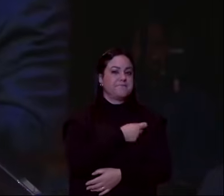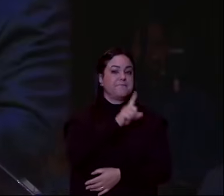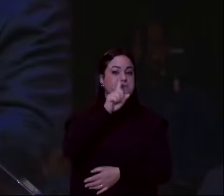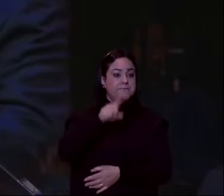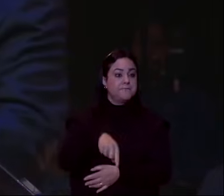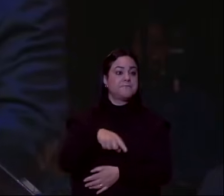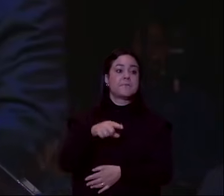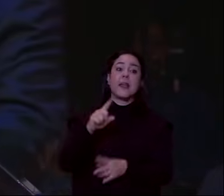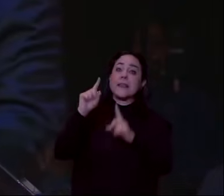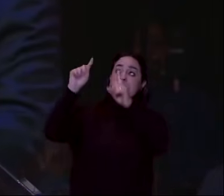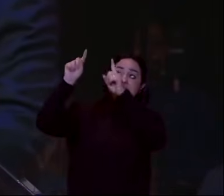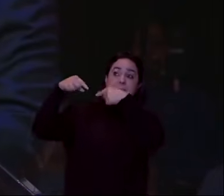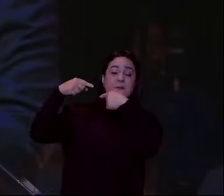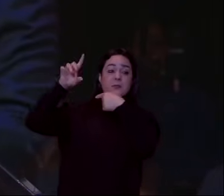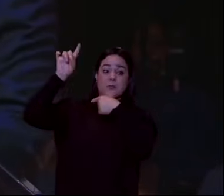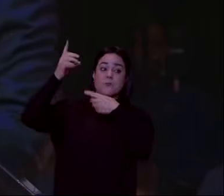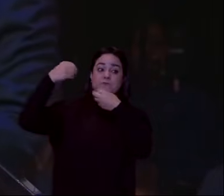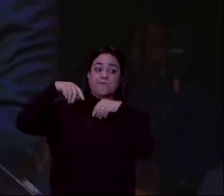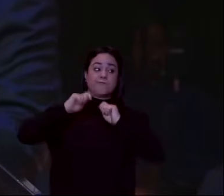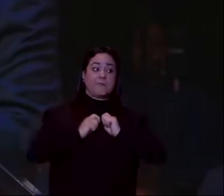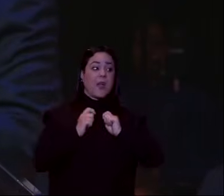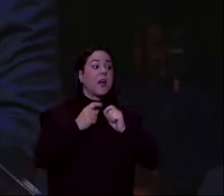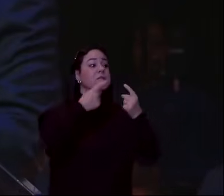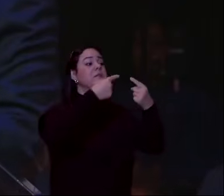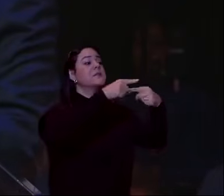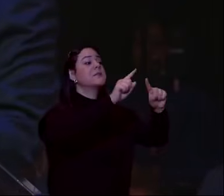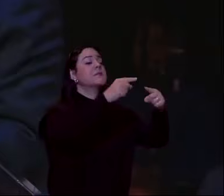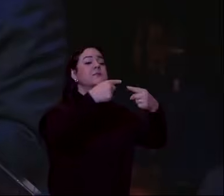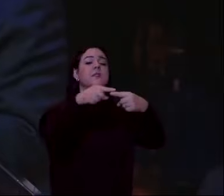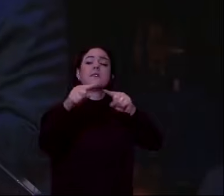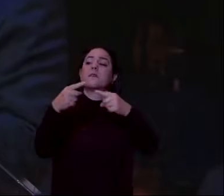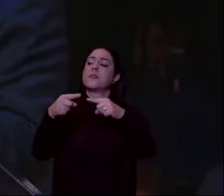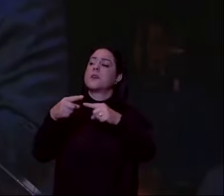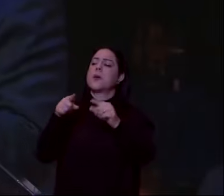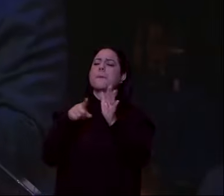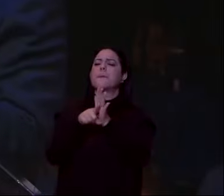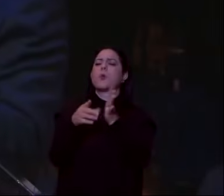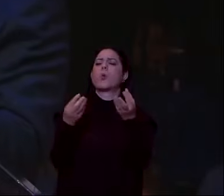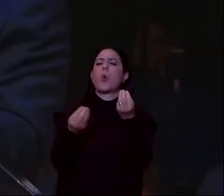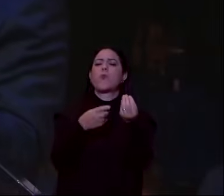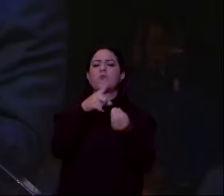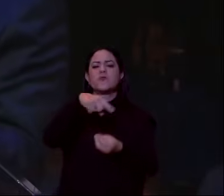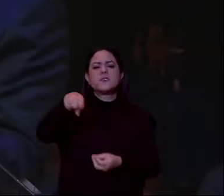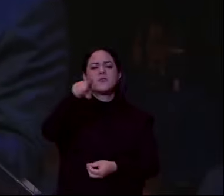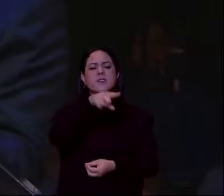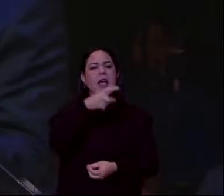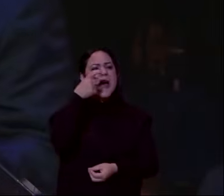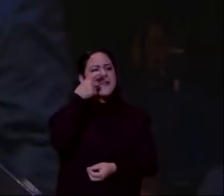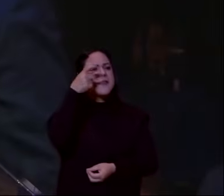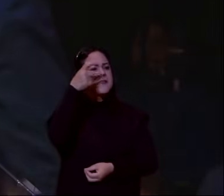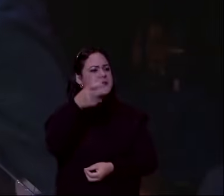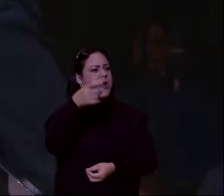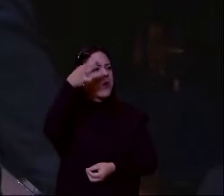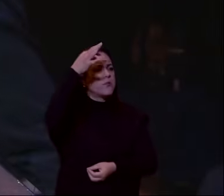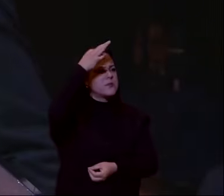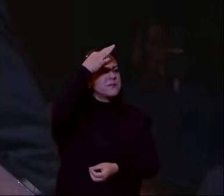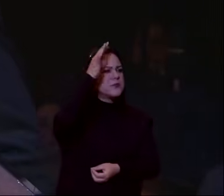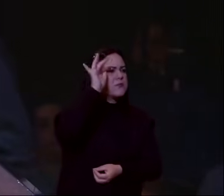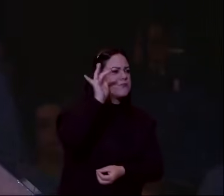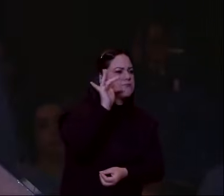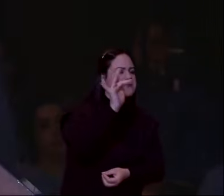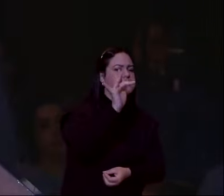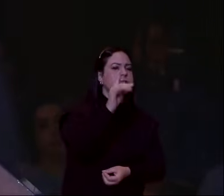céu para cada um de nós. E a pergunta que eu tenho é: como você tem ouvido a voz do Espírito no seu coração?